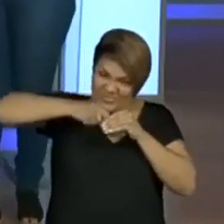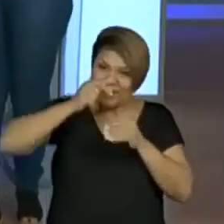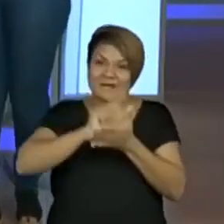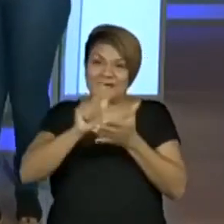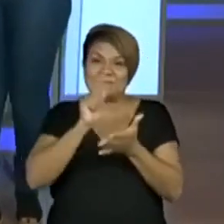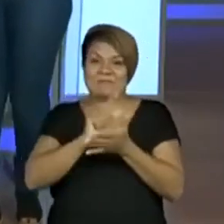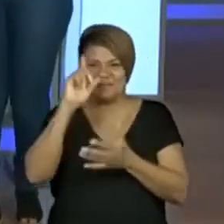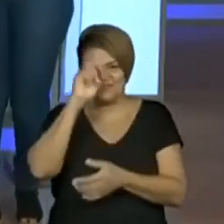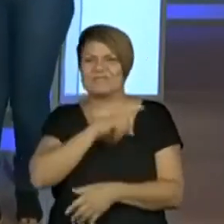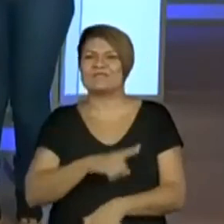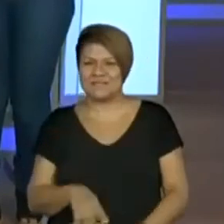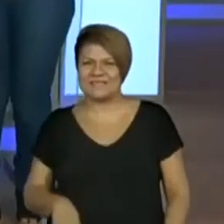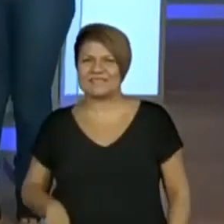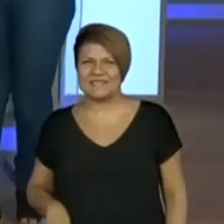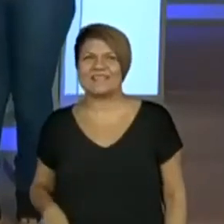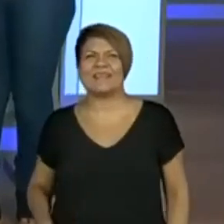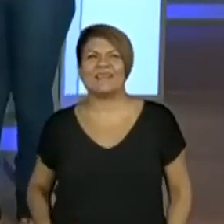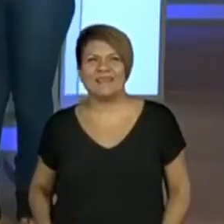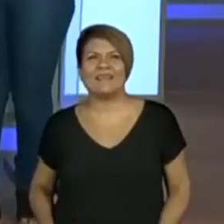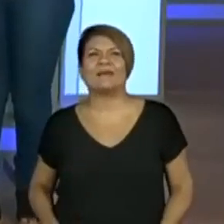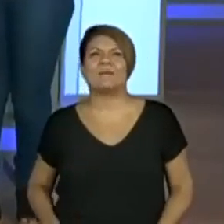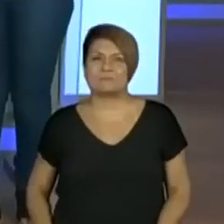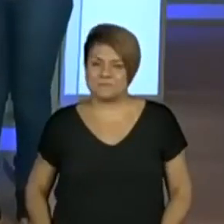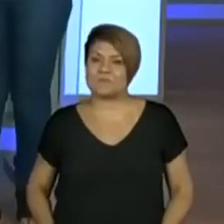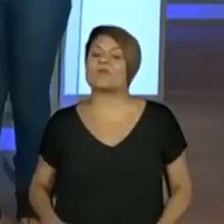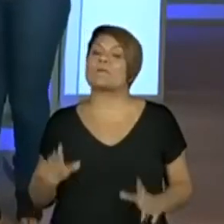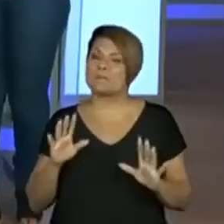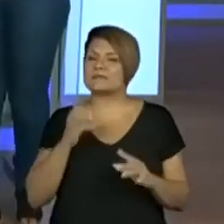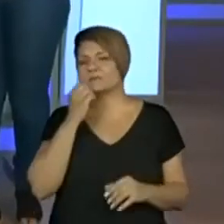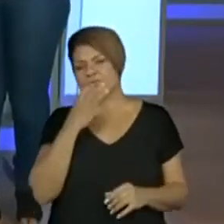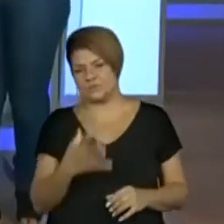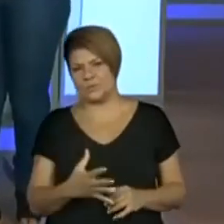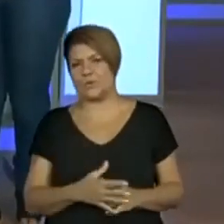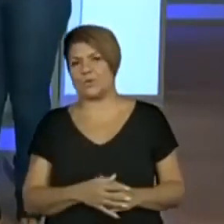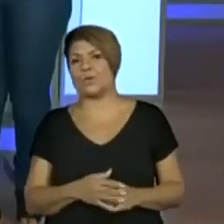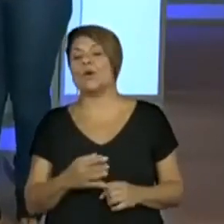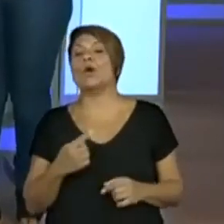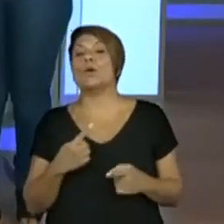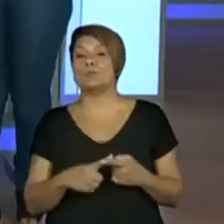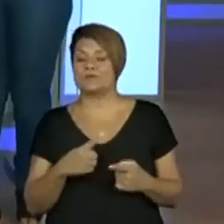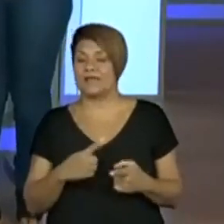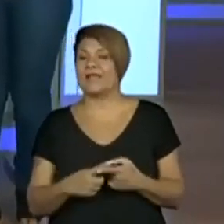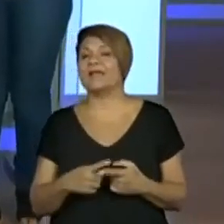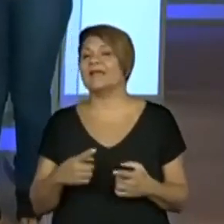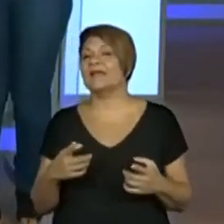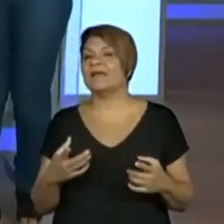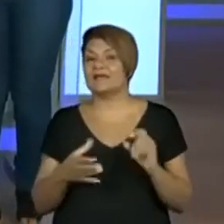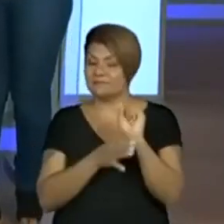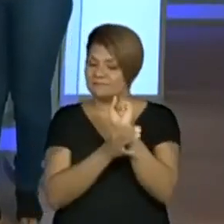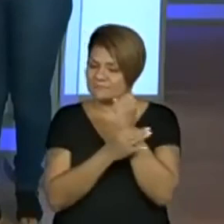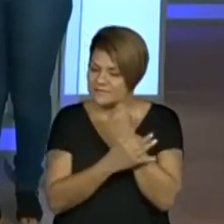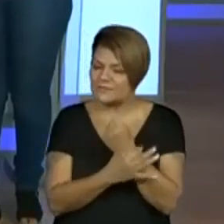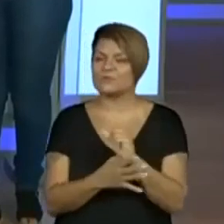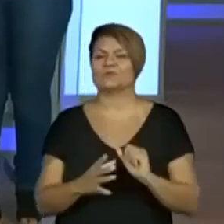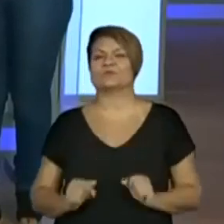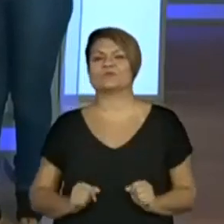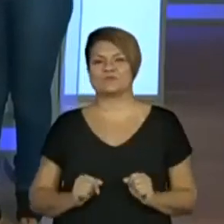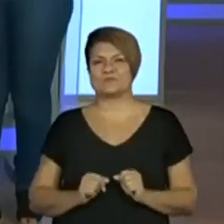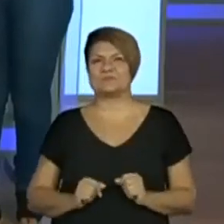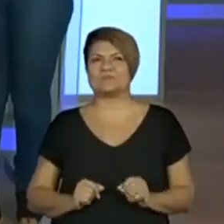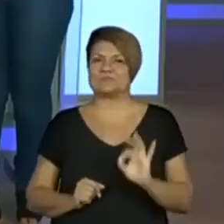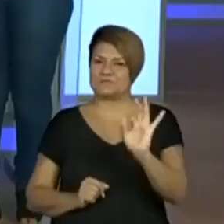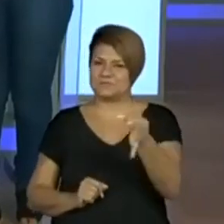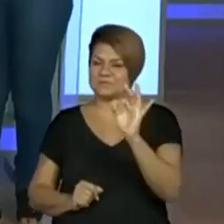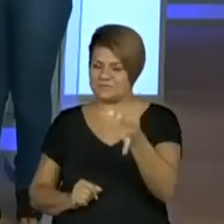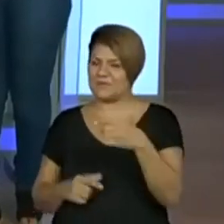vamos você fizer genizah Mas é muito bom faz plantar pais foi inseguro isso